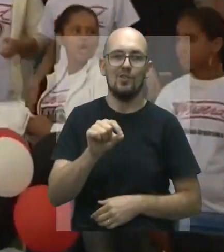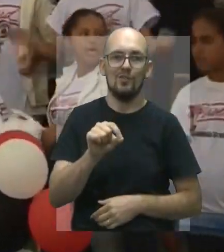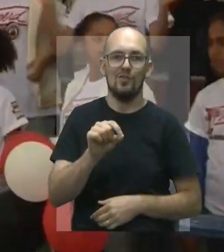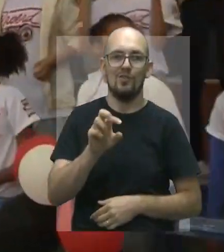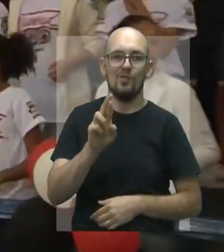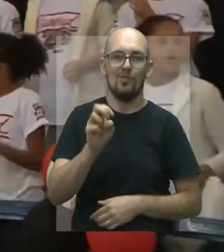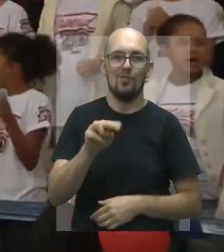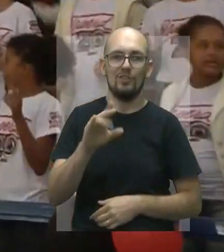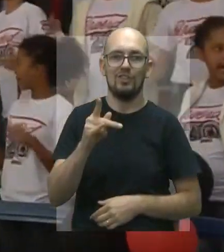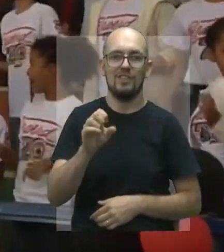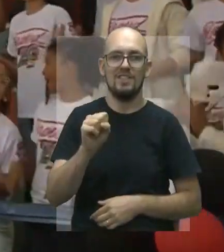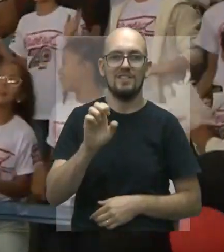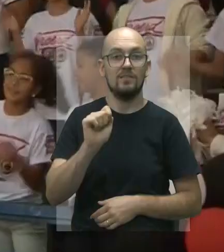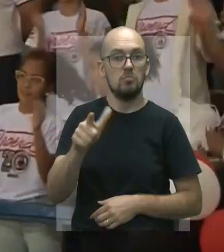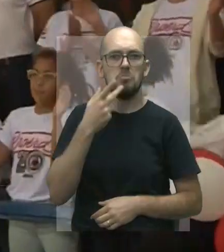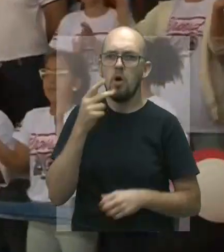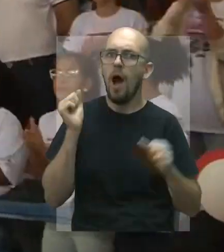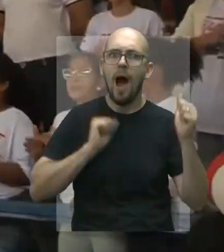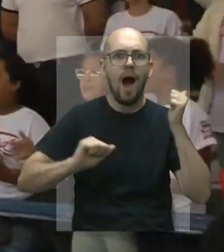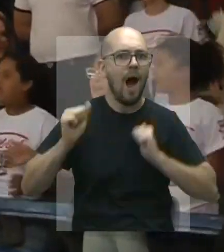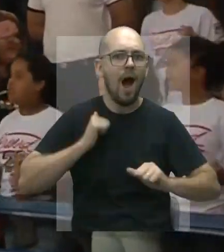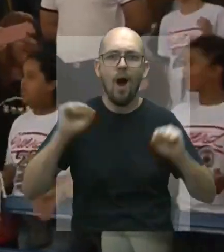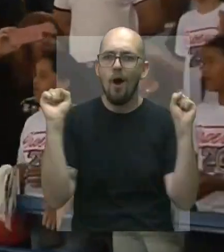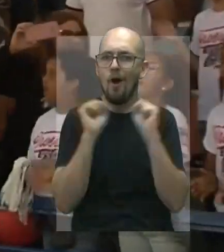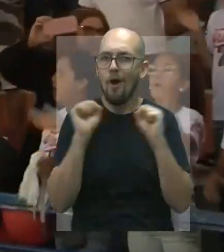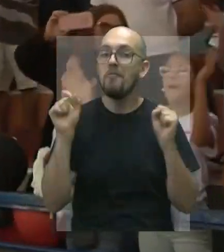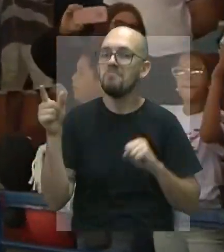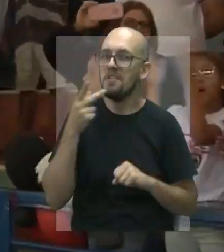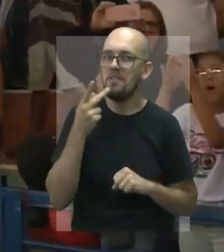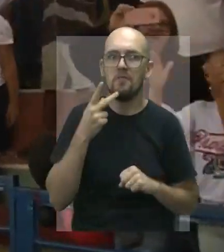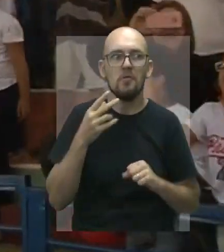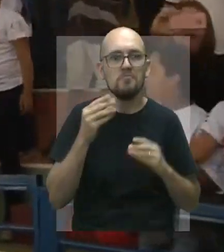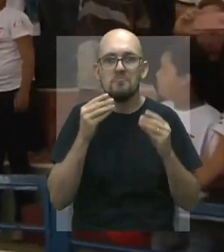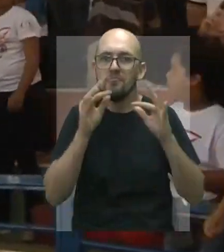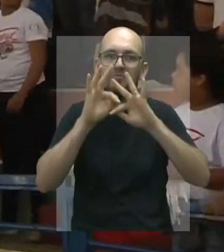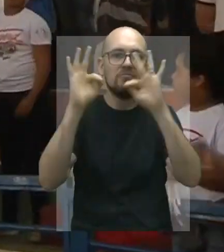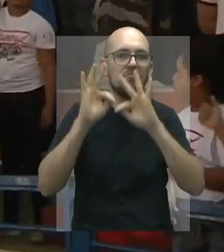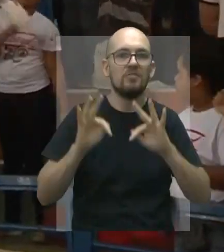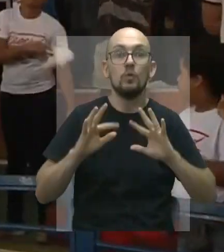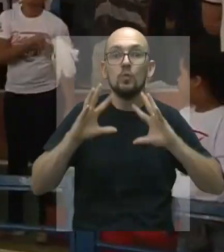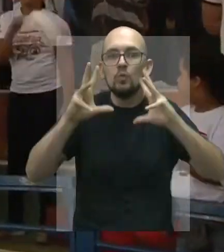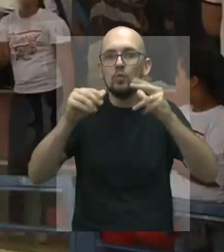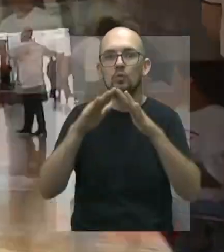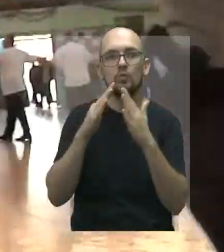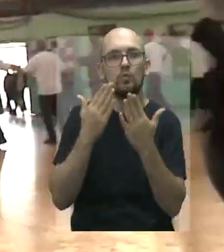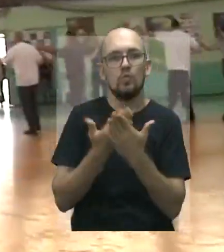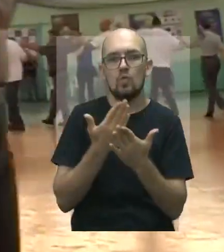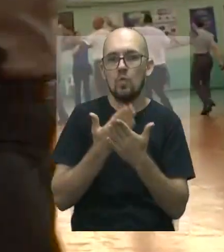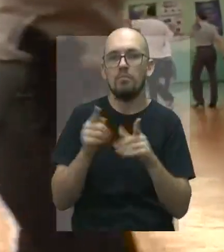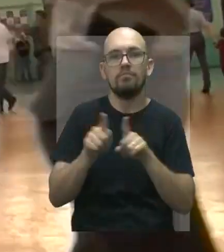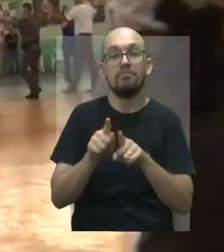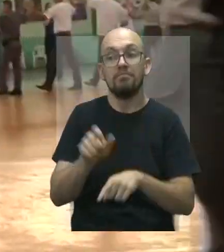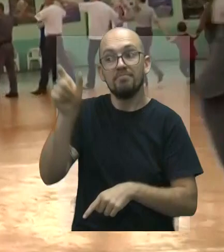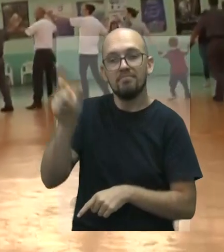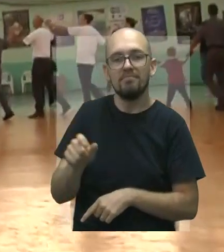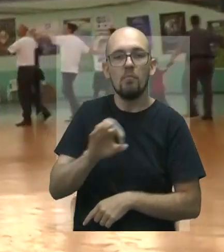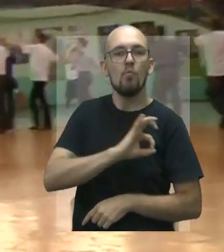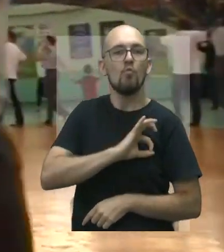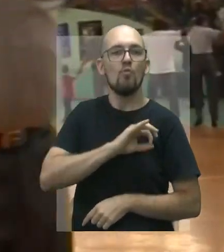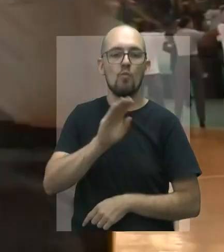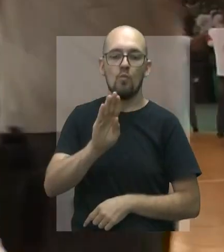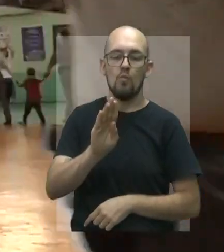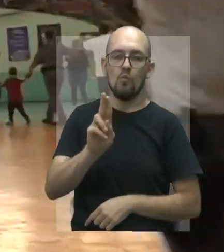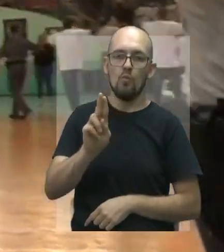ter participado do ProERD. Ele também ficou muito grato a toda a escola e também ao policial Bueno, que foi o